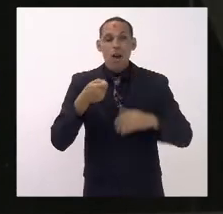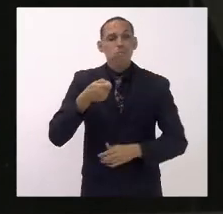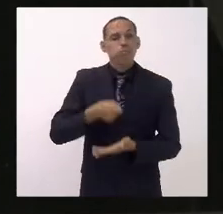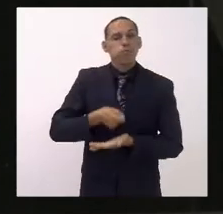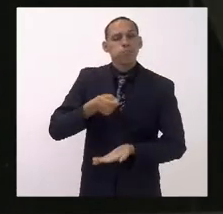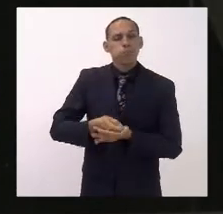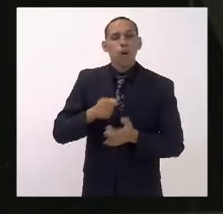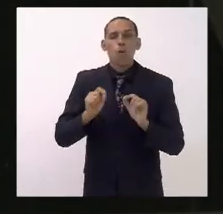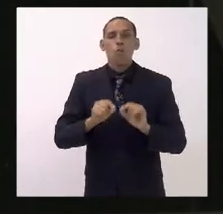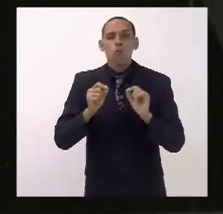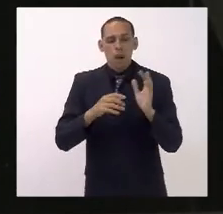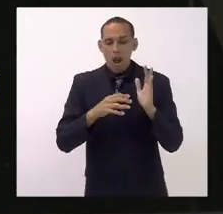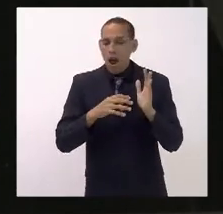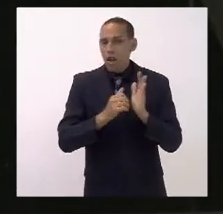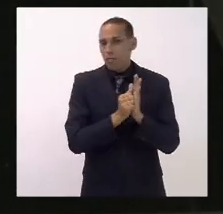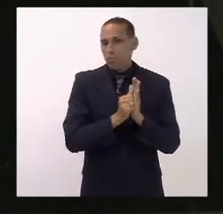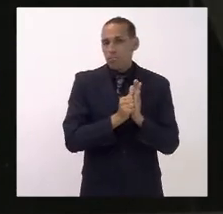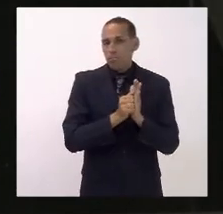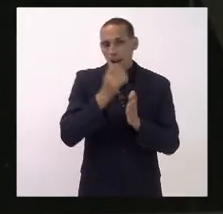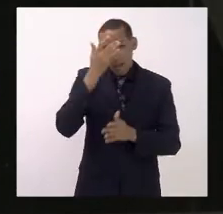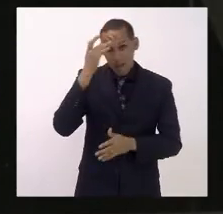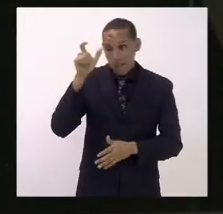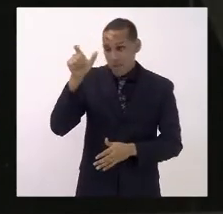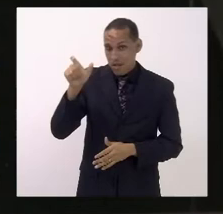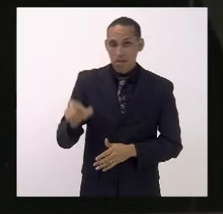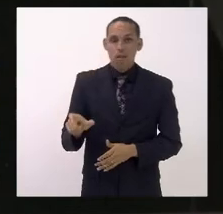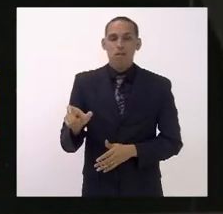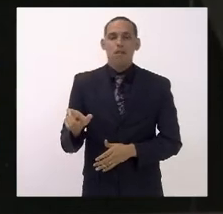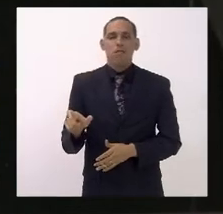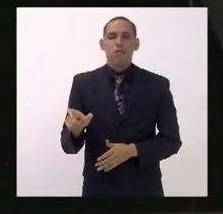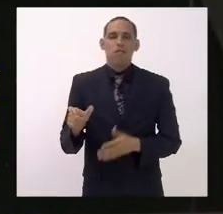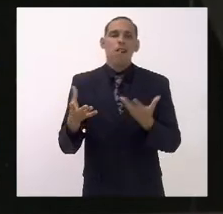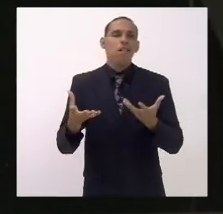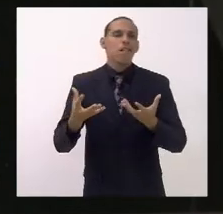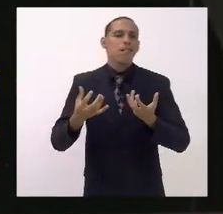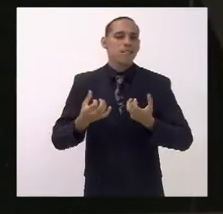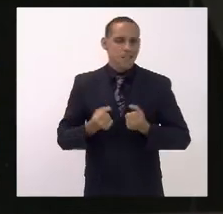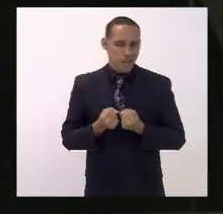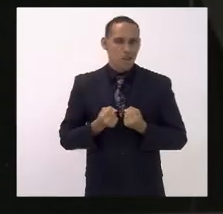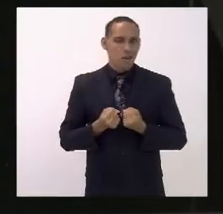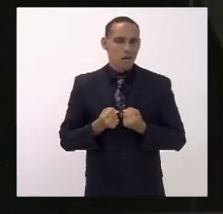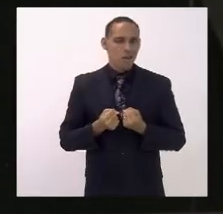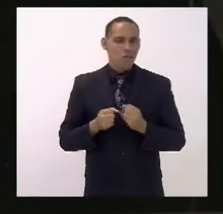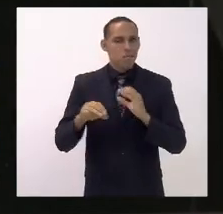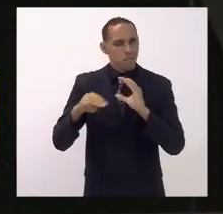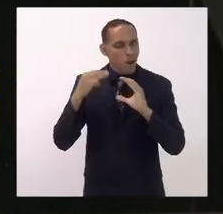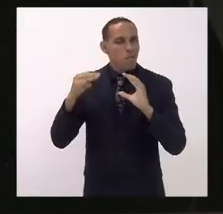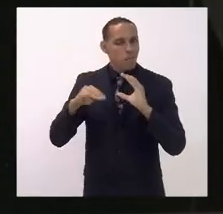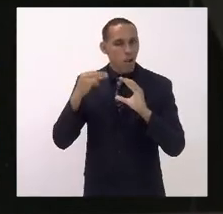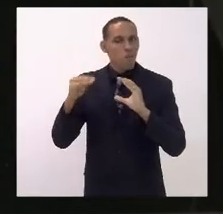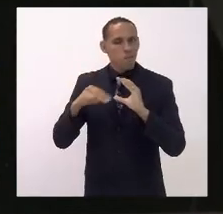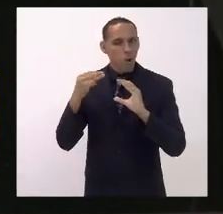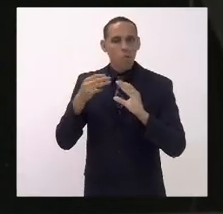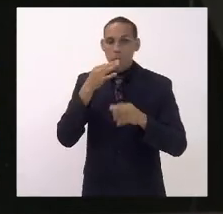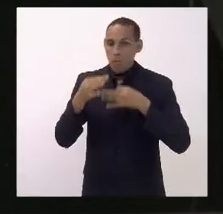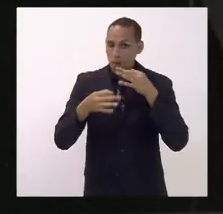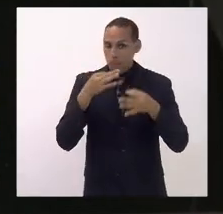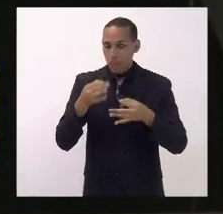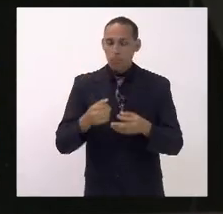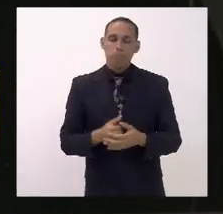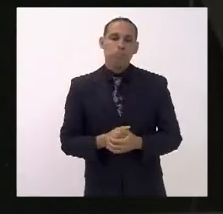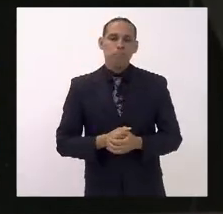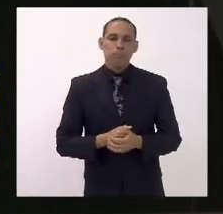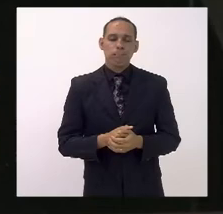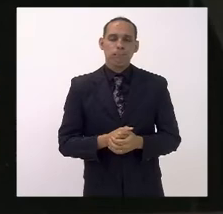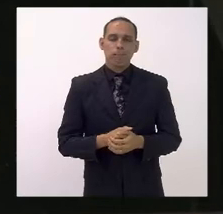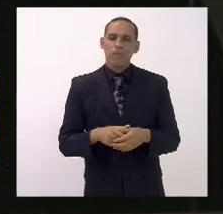um cadastro para que a pessoa possa, então, receber essas mensagens de alerta. E